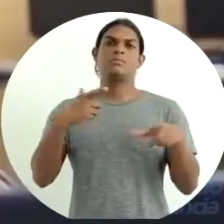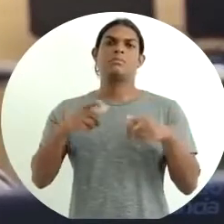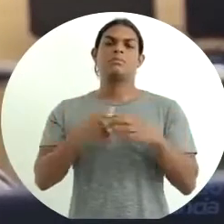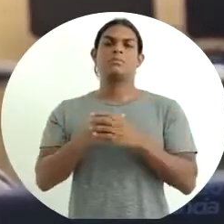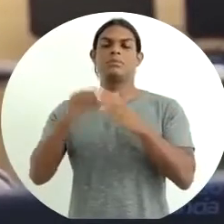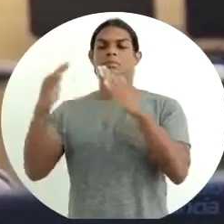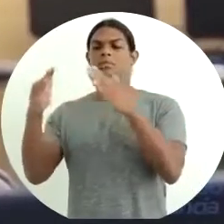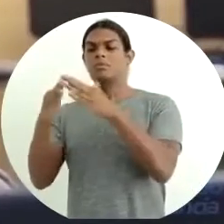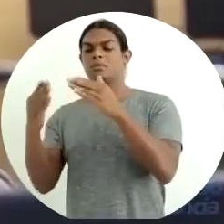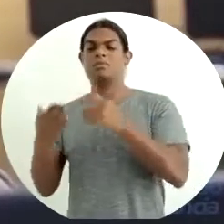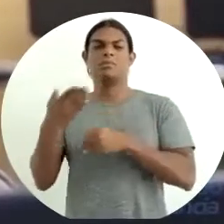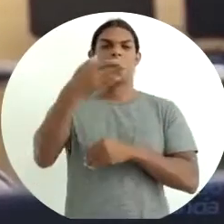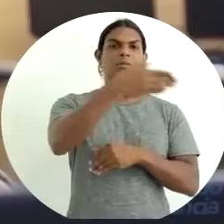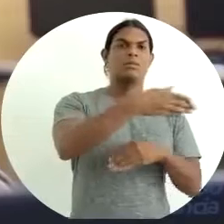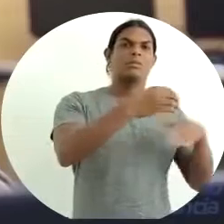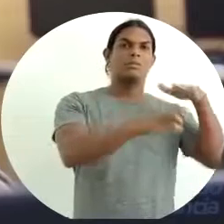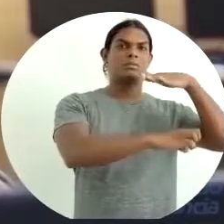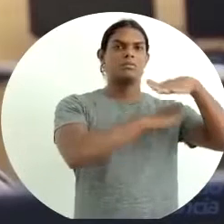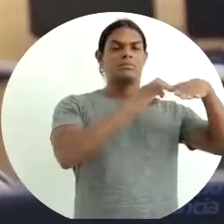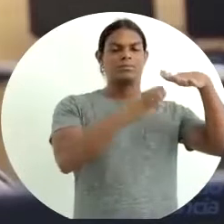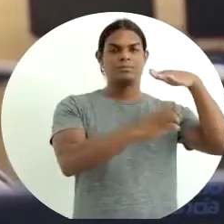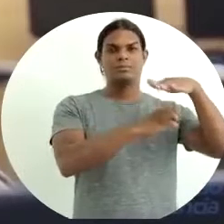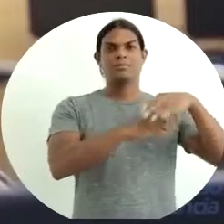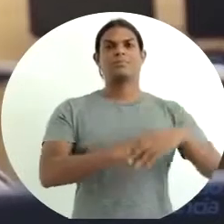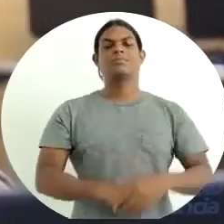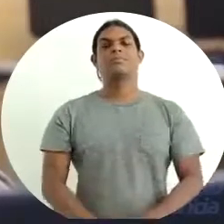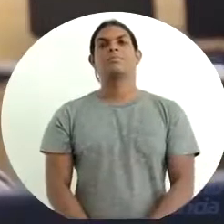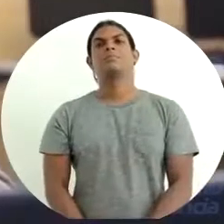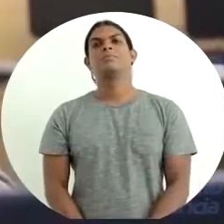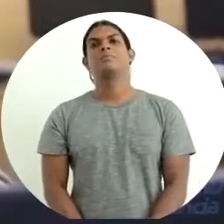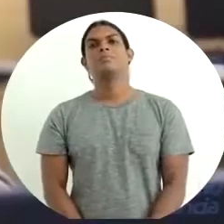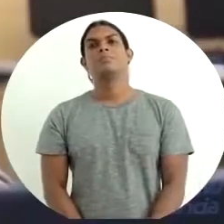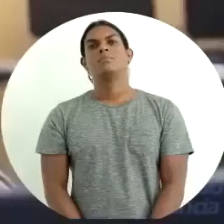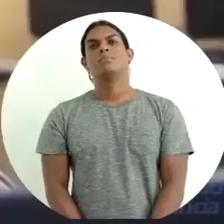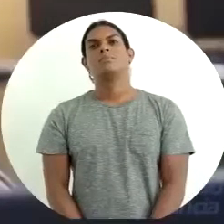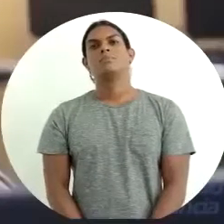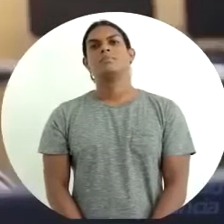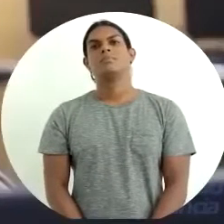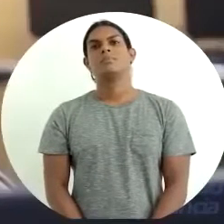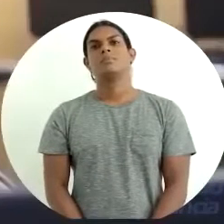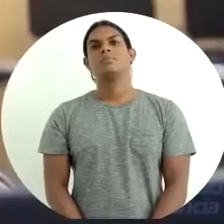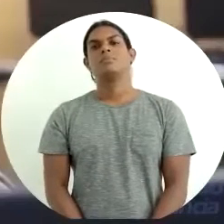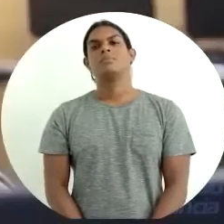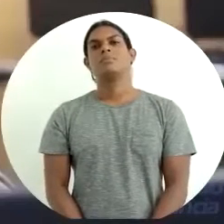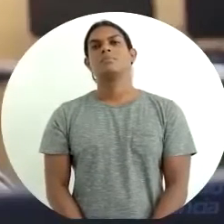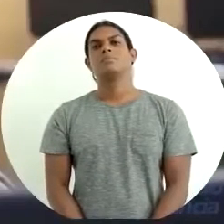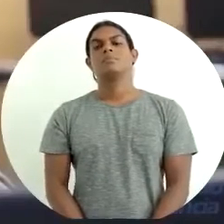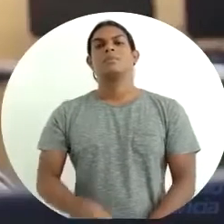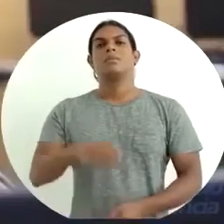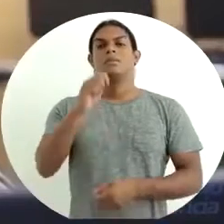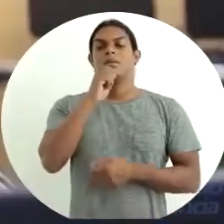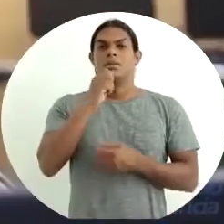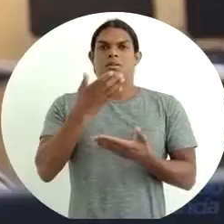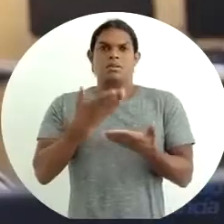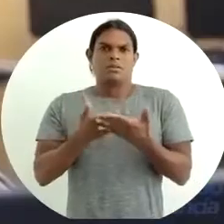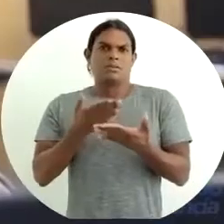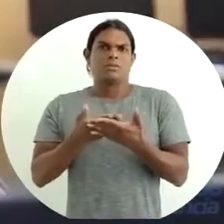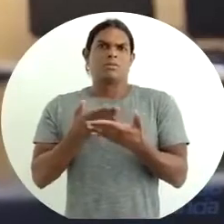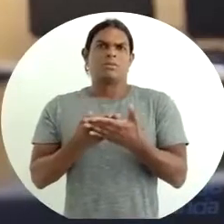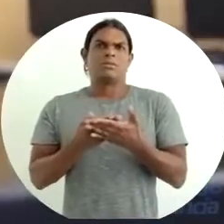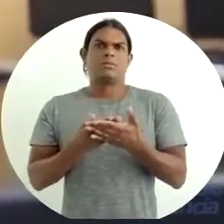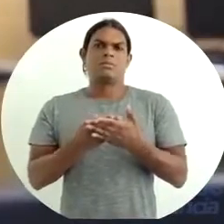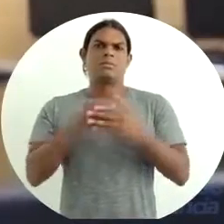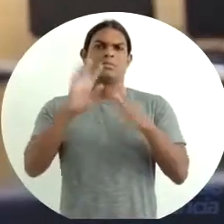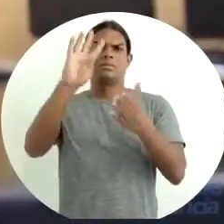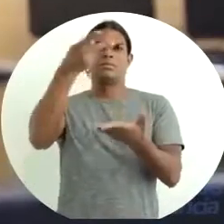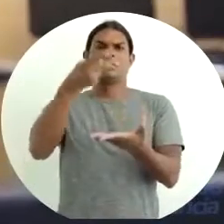trabalho, de trabalho para casa. E aí perde esse direito de ser um acidente do trabalho, tá bom? Ainda vamos ver, falando sobre acidente do trabalho,